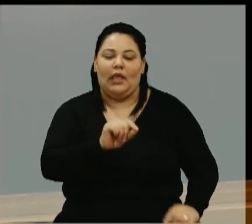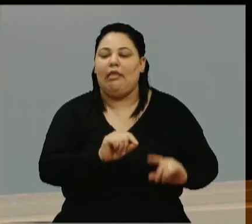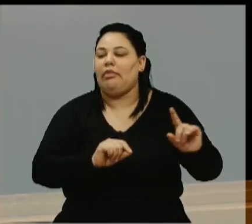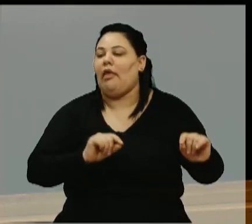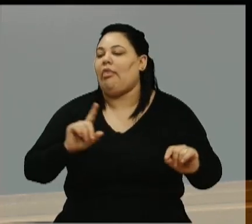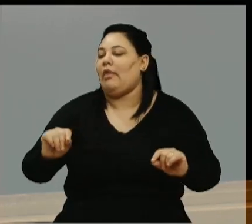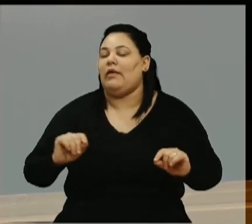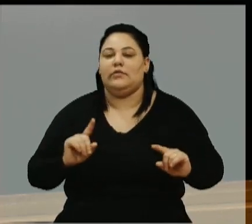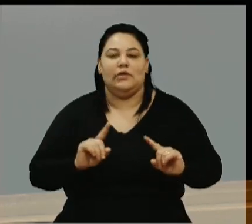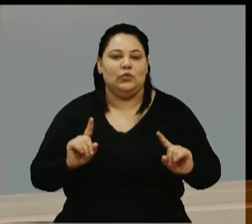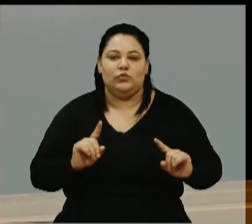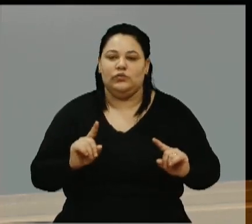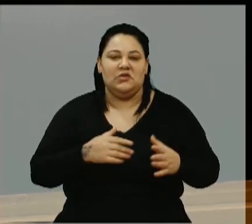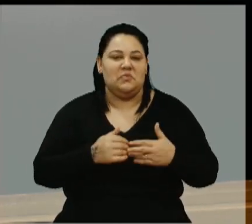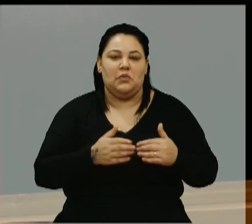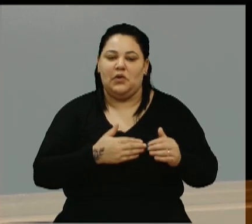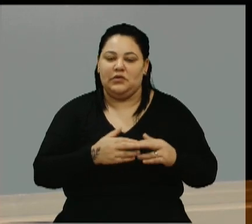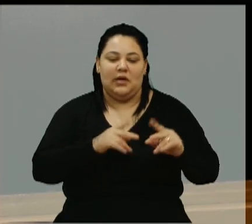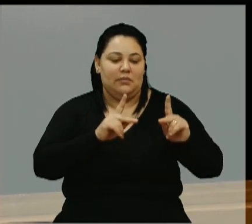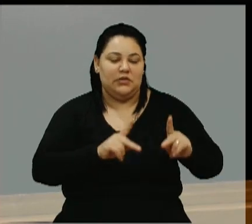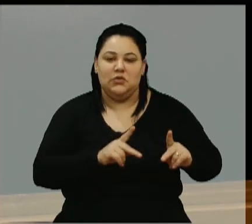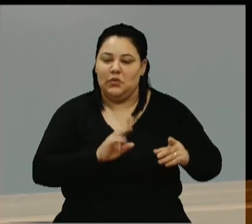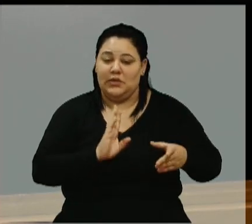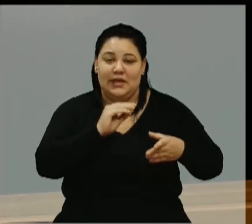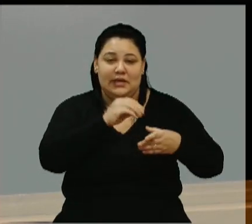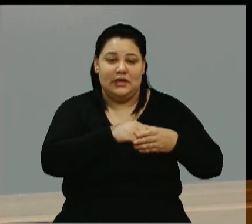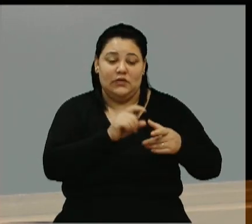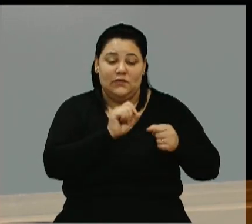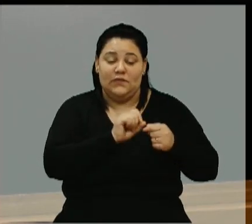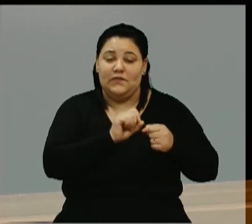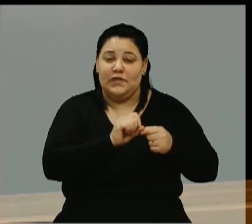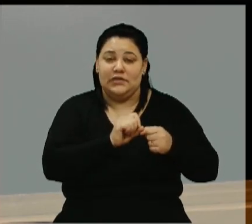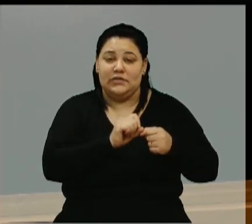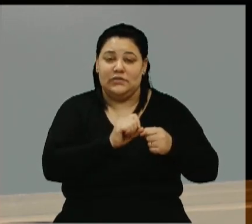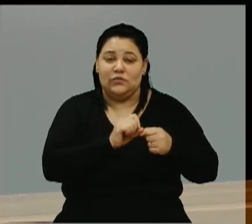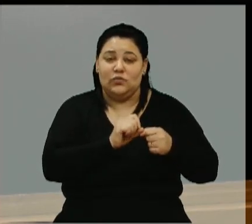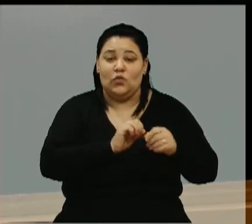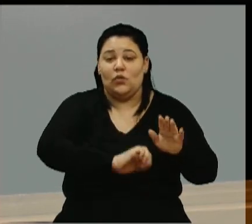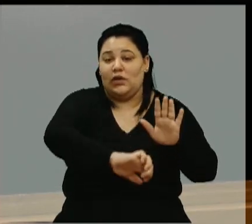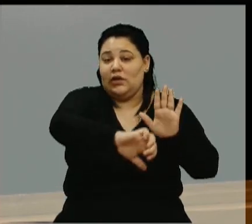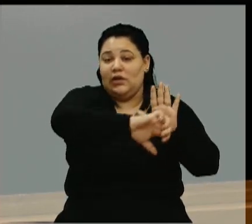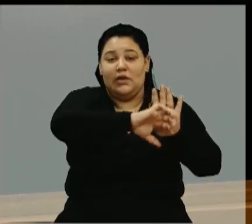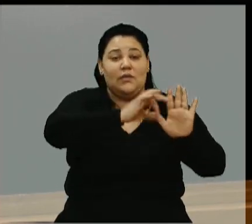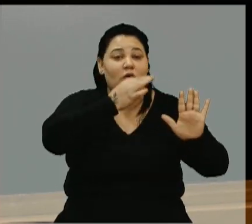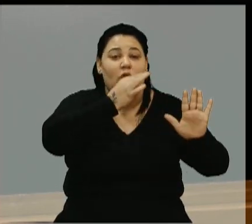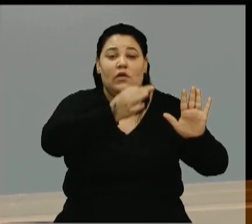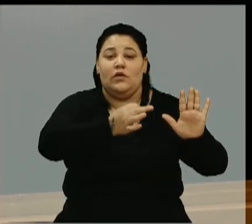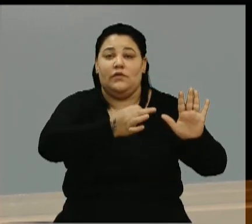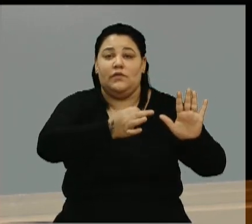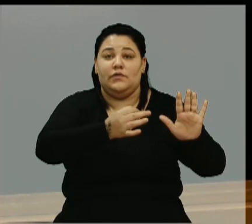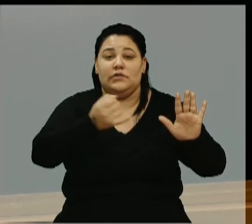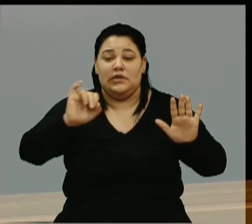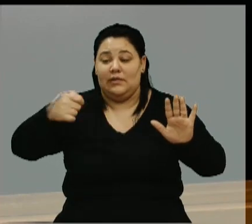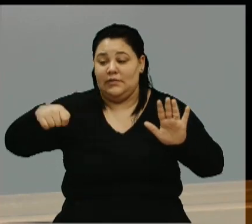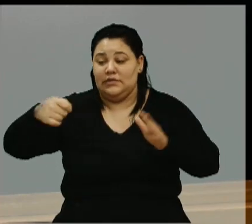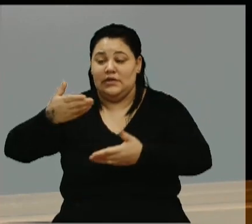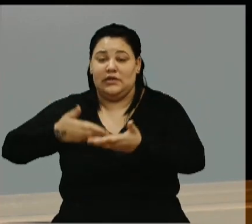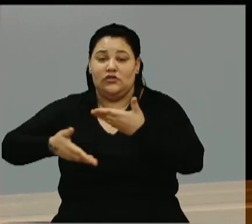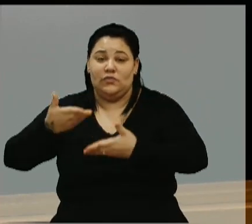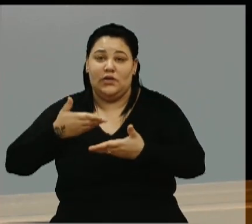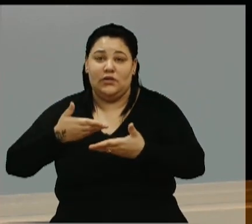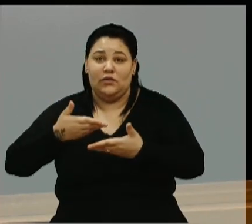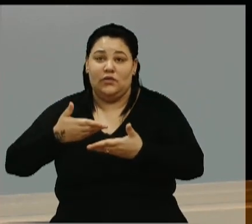Não importa se a pessoa que está lá dentro fez um crime absurdo, se ele tem que ser atendido, ele